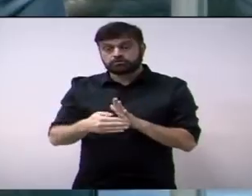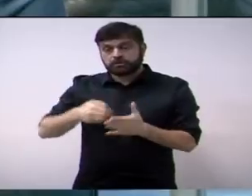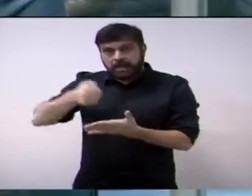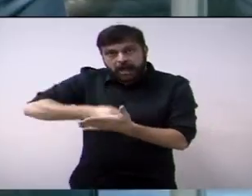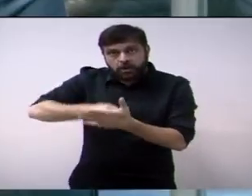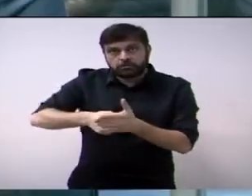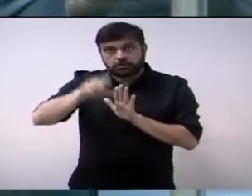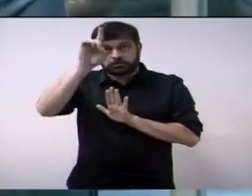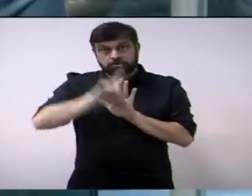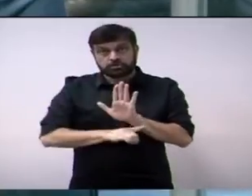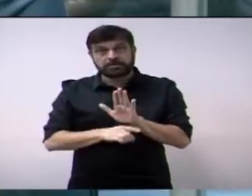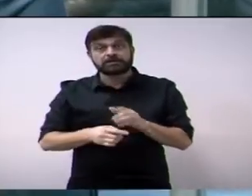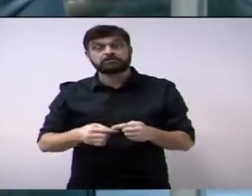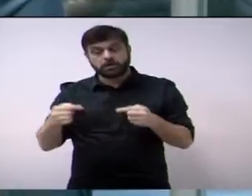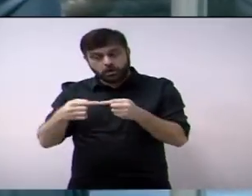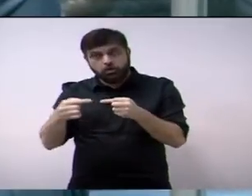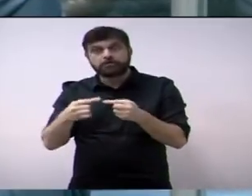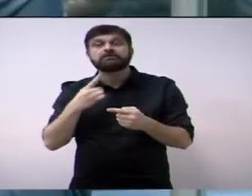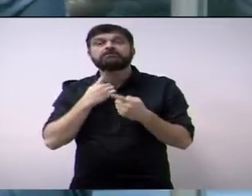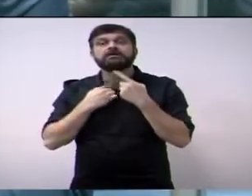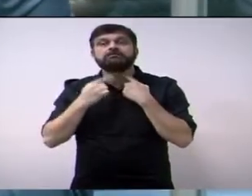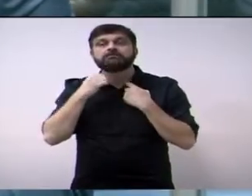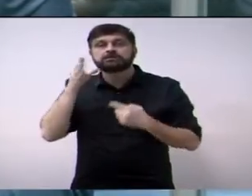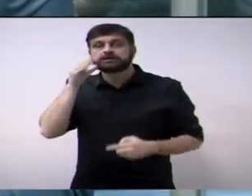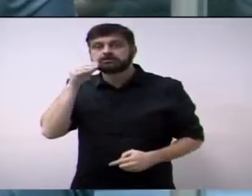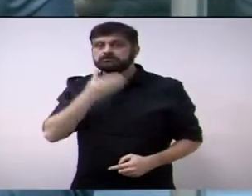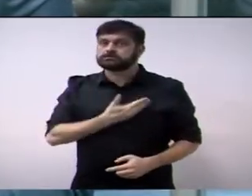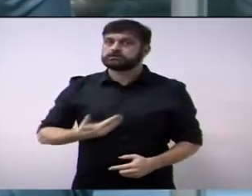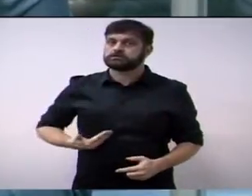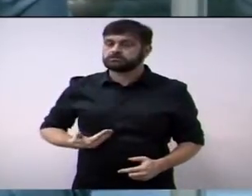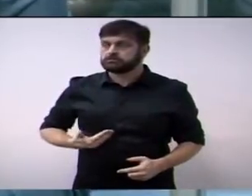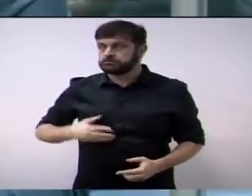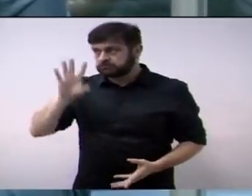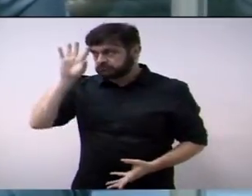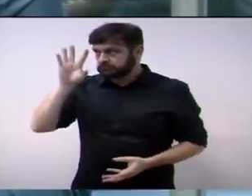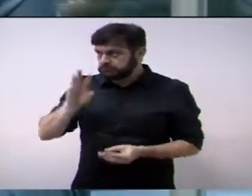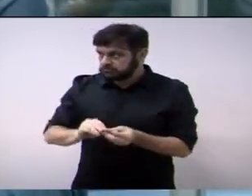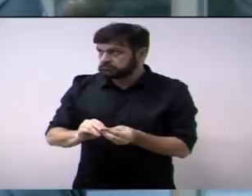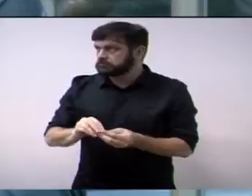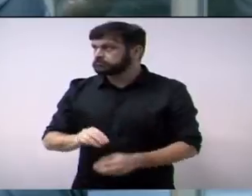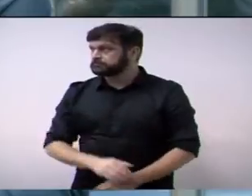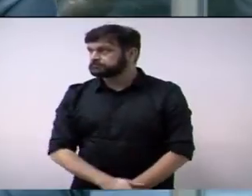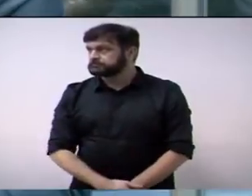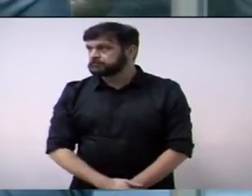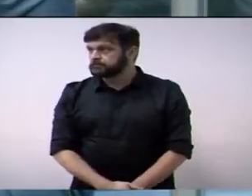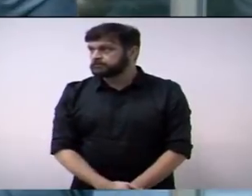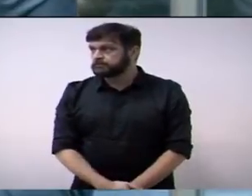e interesses dos servidores. Por enquanto é só, presidente.